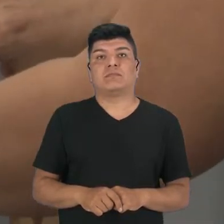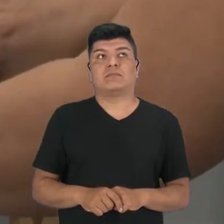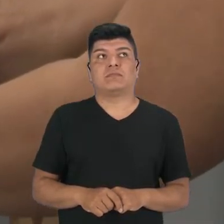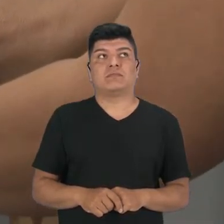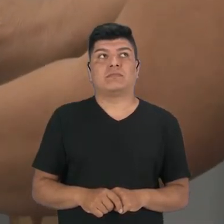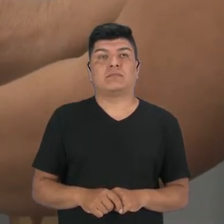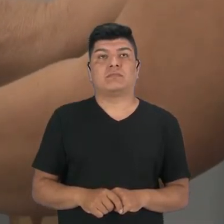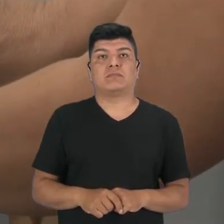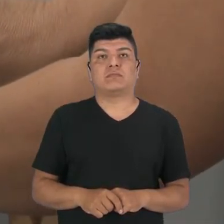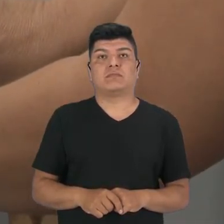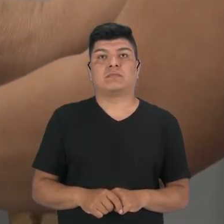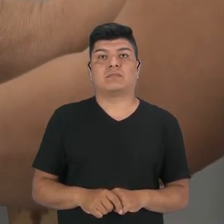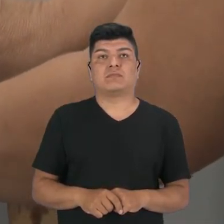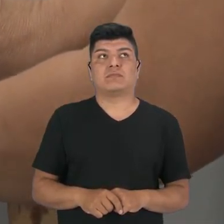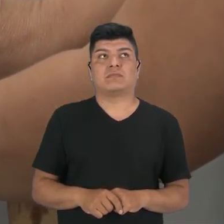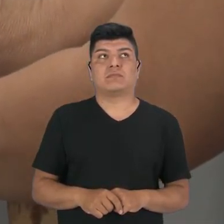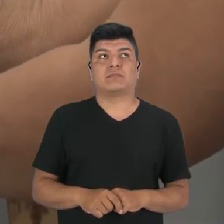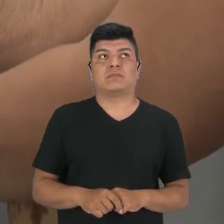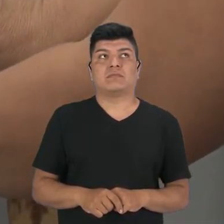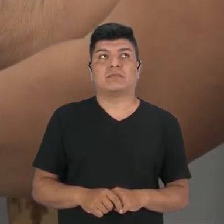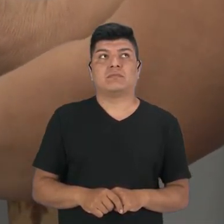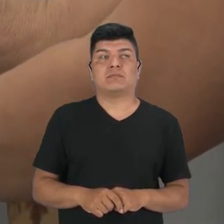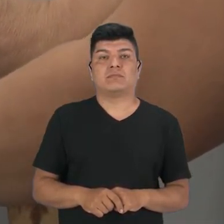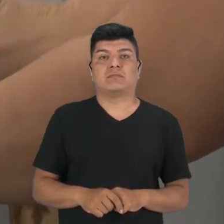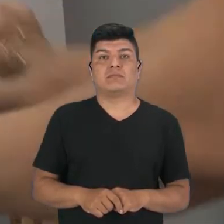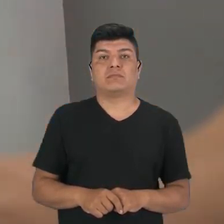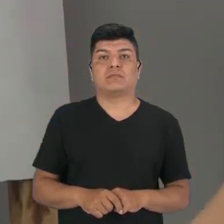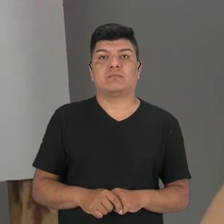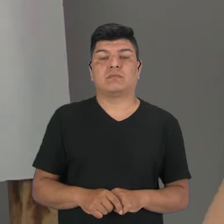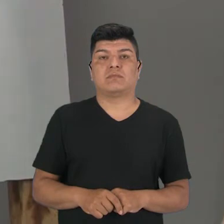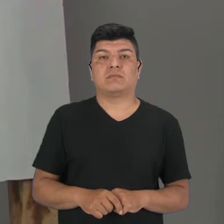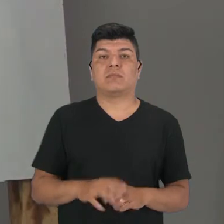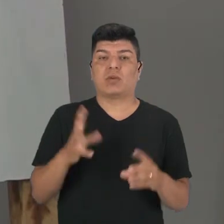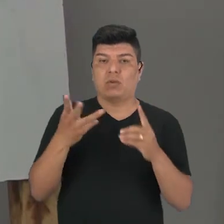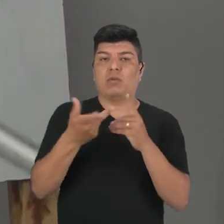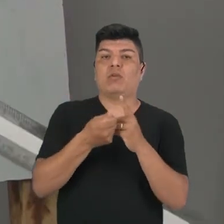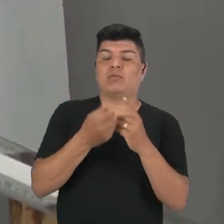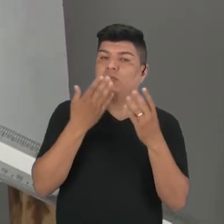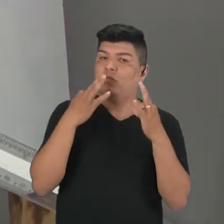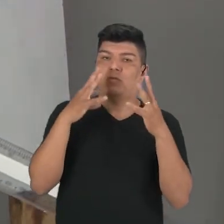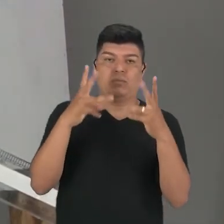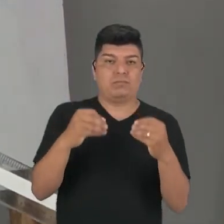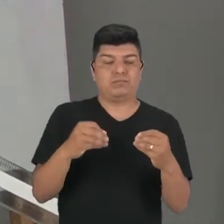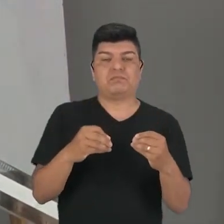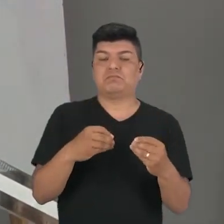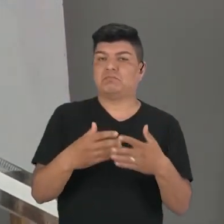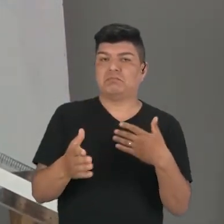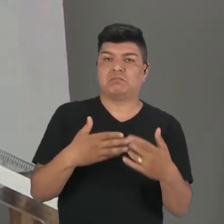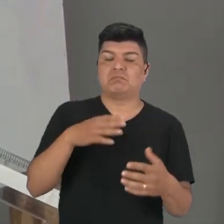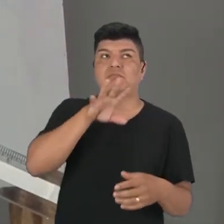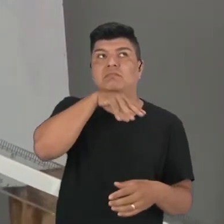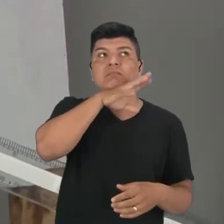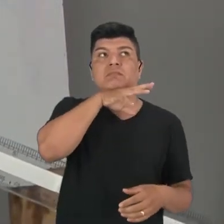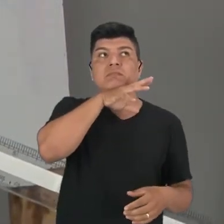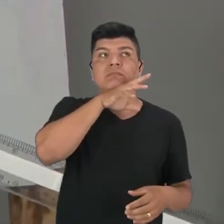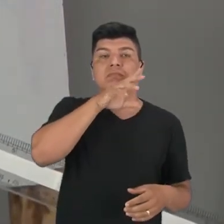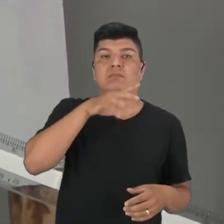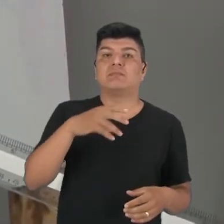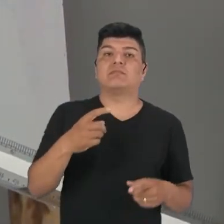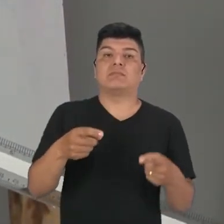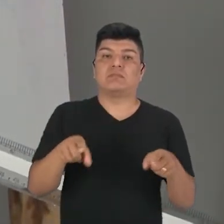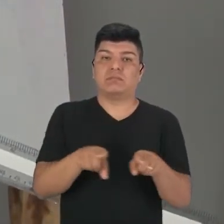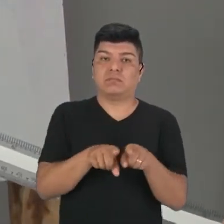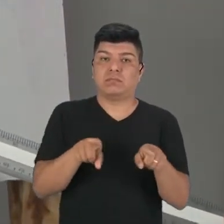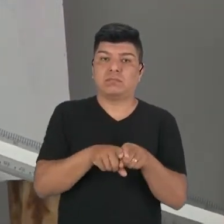E aí um onívoro Ele come de tudo tanto outros animais quanto